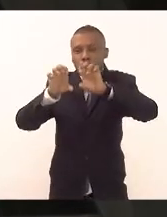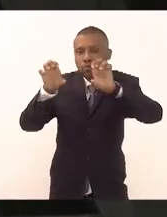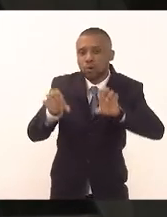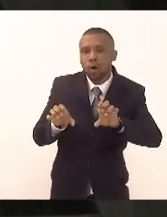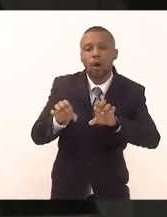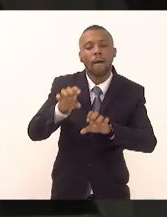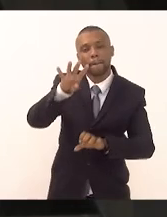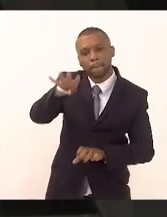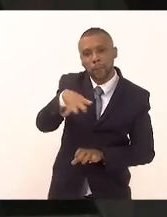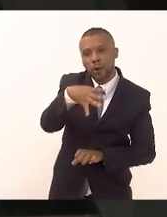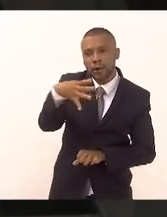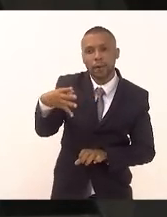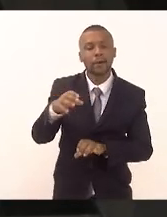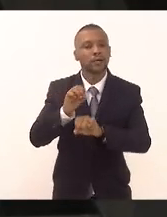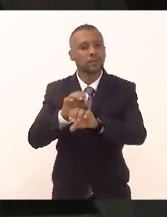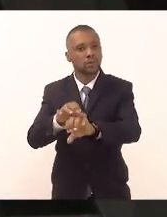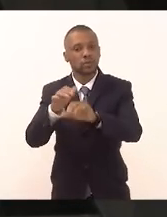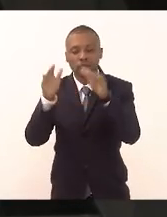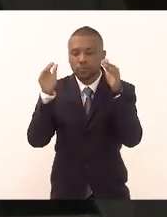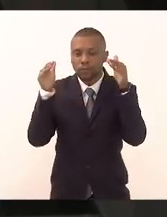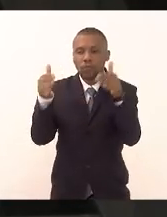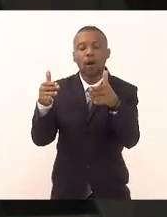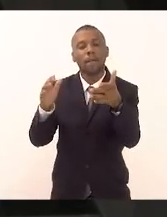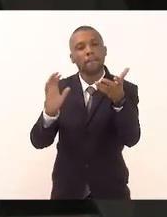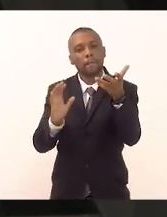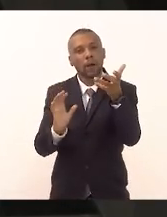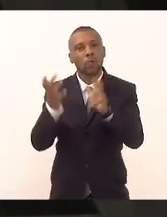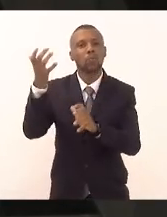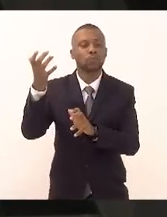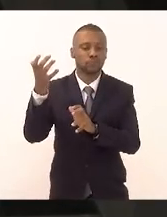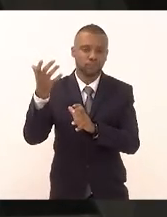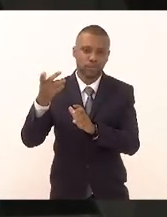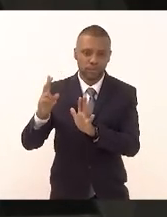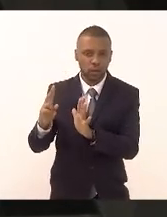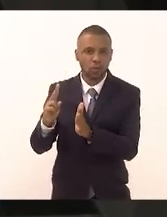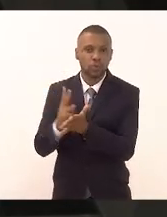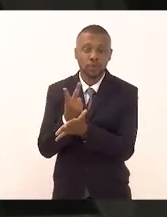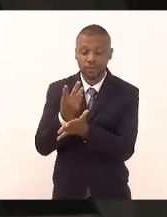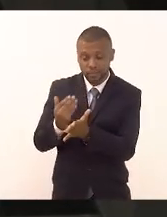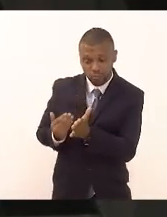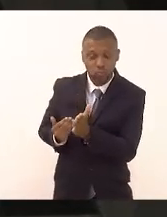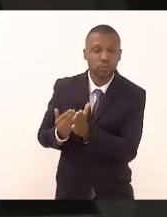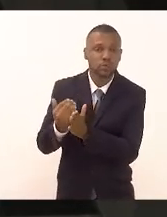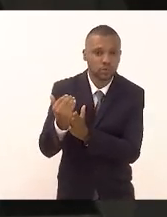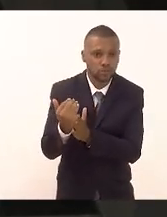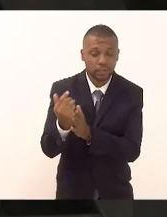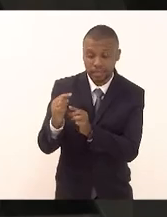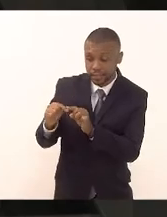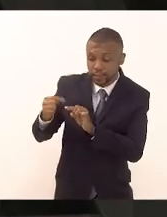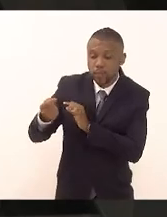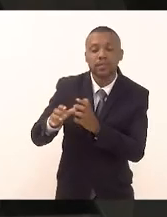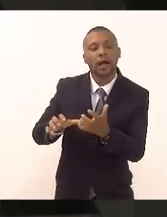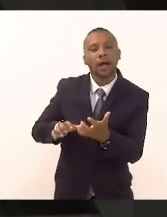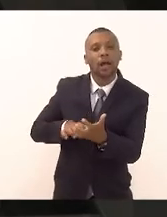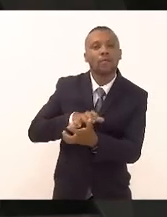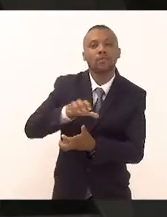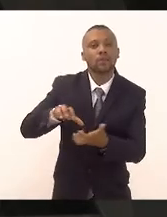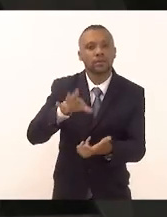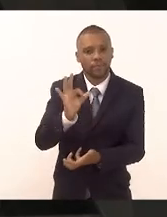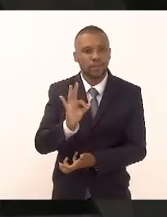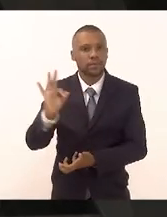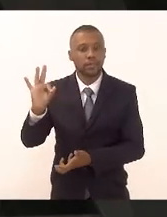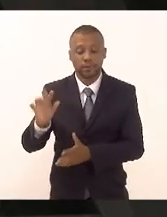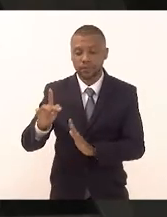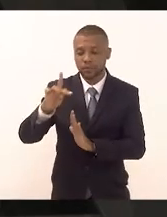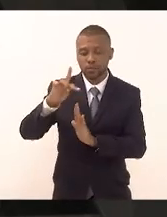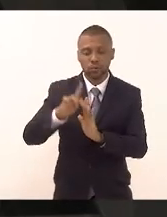de educação para os novos tempos que a Revolução Francesa inaugurava. E nesse projeto estava